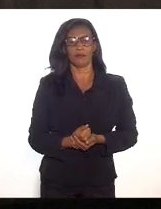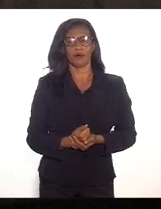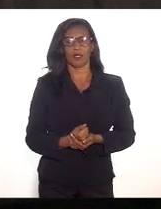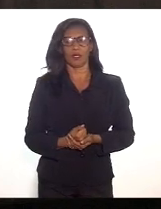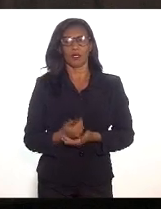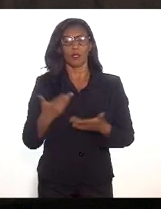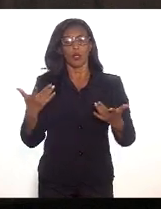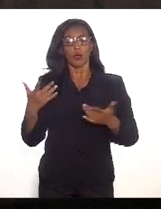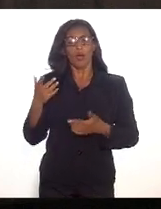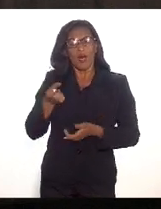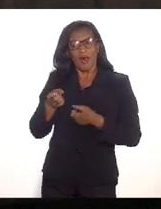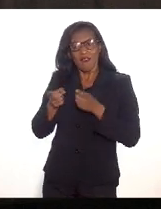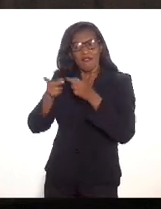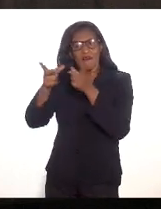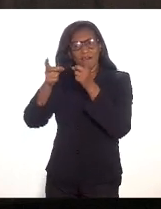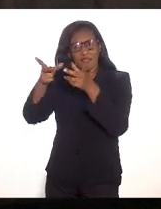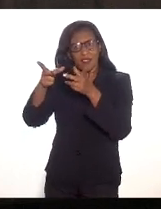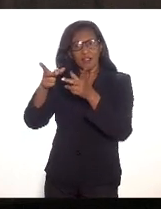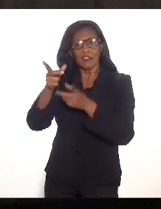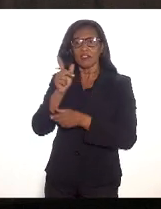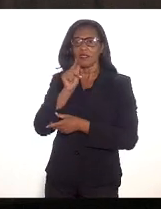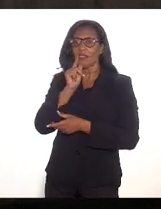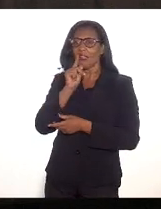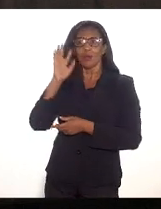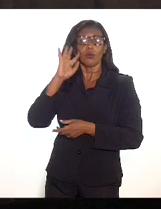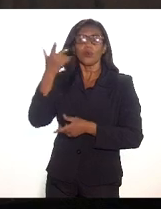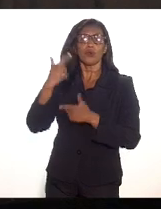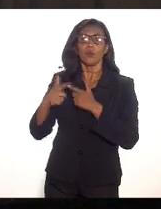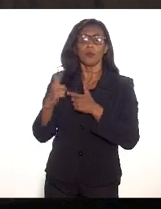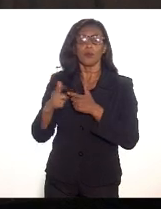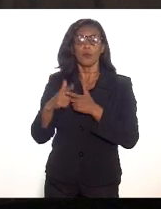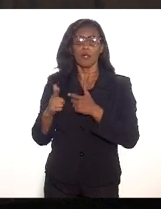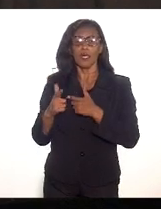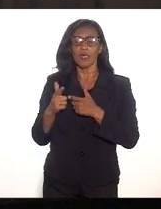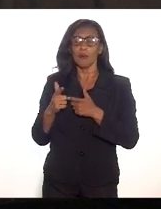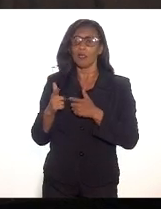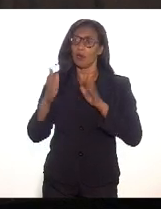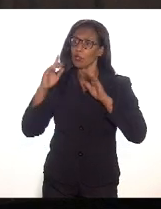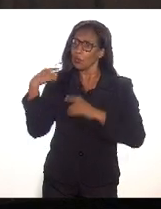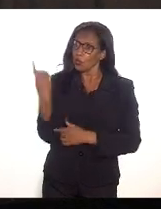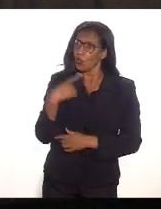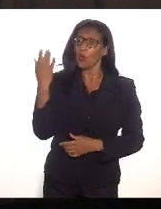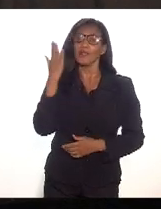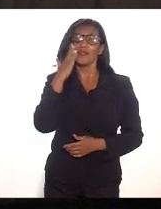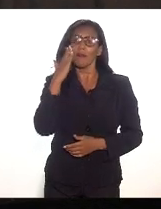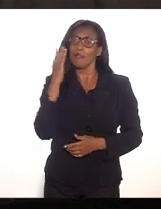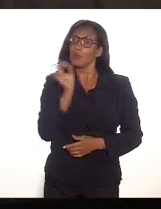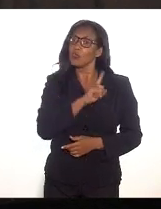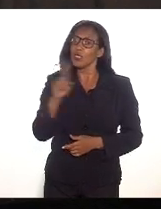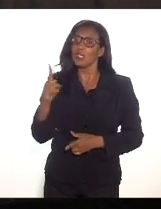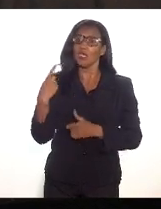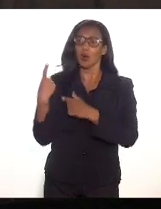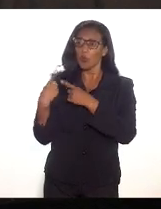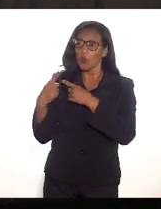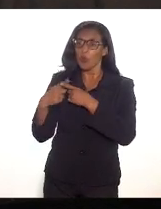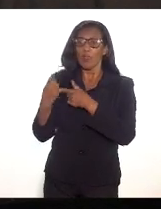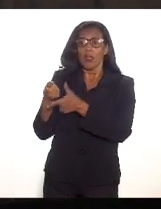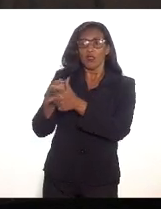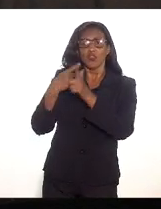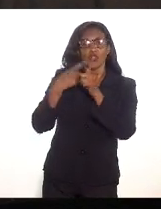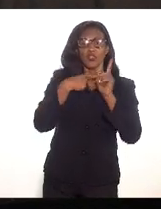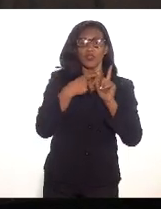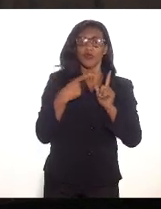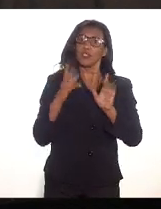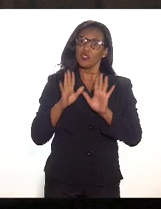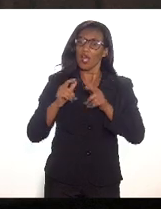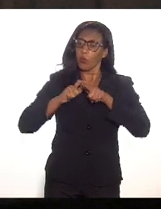resolver o problema do regime de recuperação fiscal do Rio de Janeiro. Nós sabemos que não, mas joga uma cortina de fumaça e